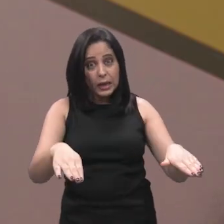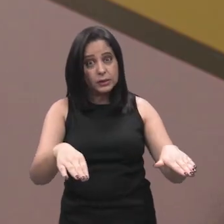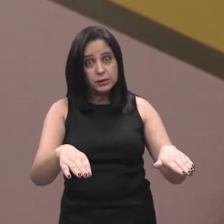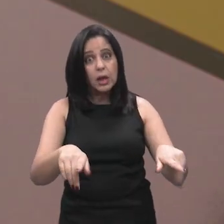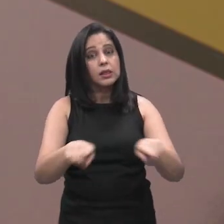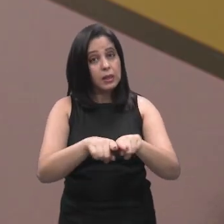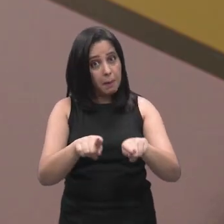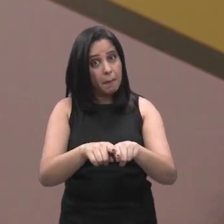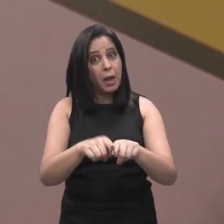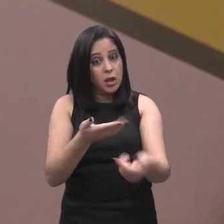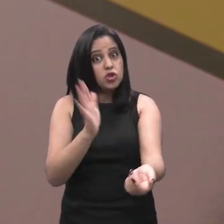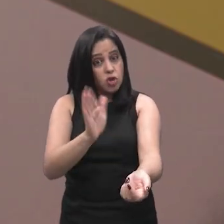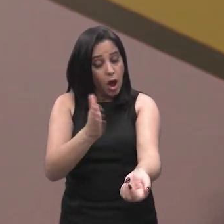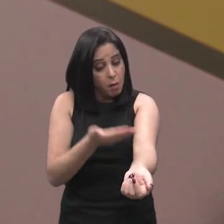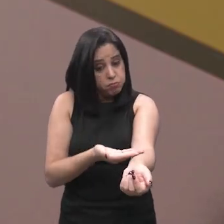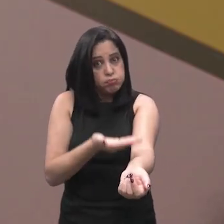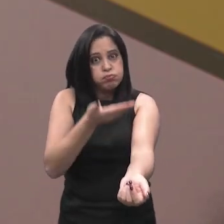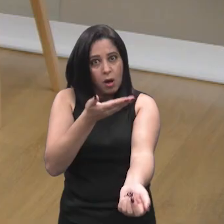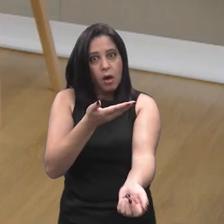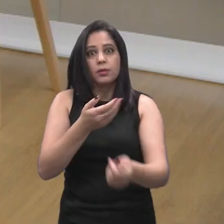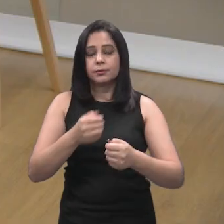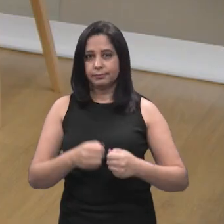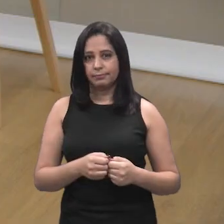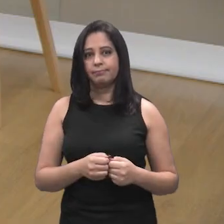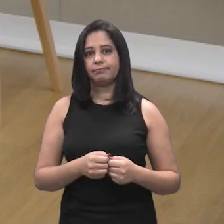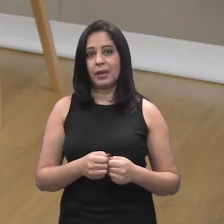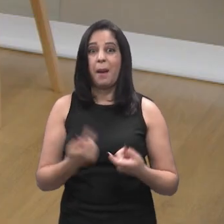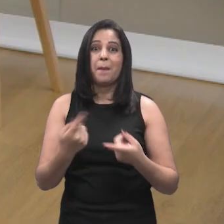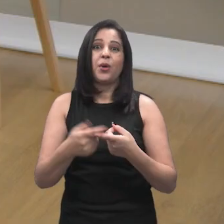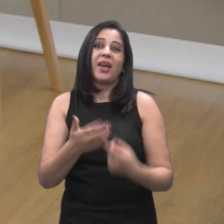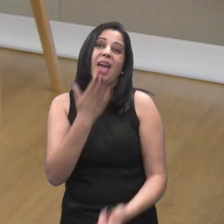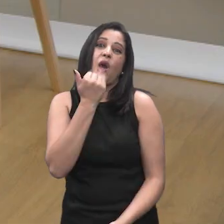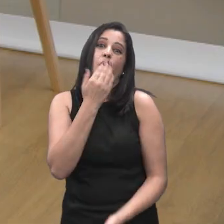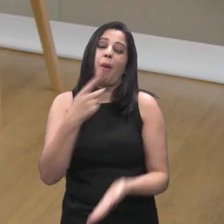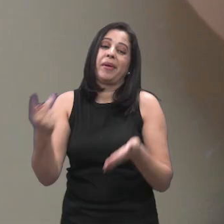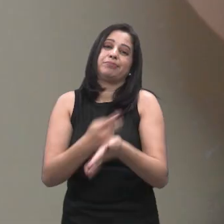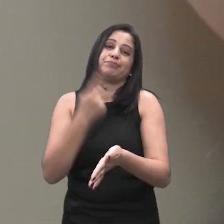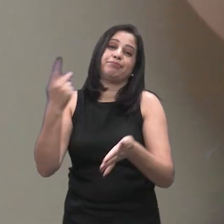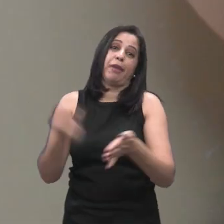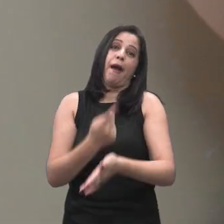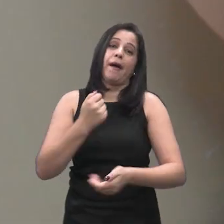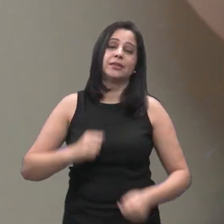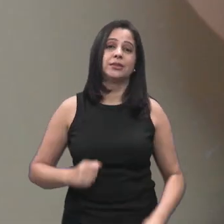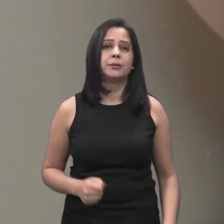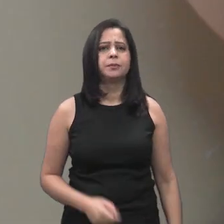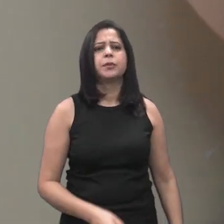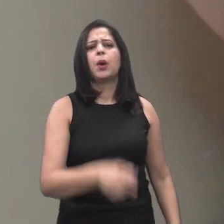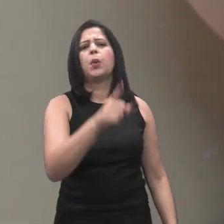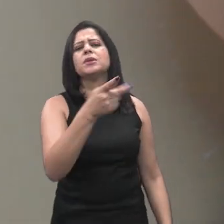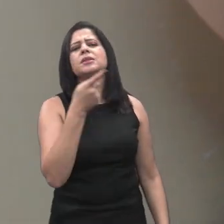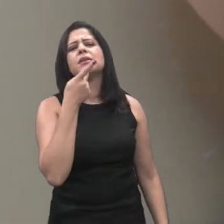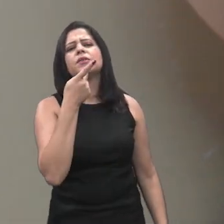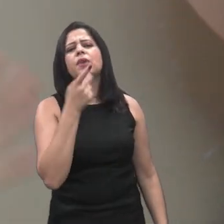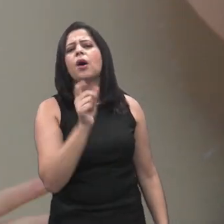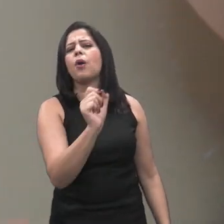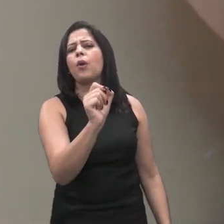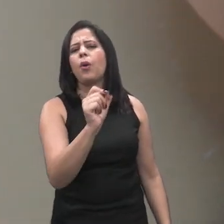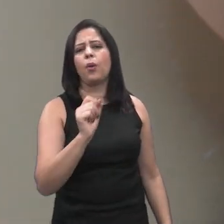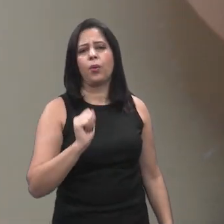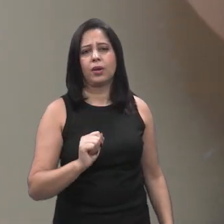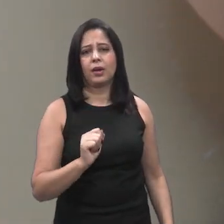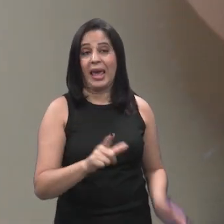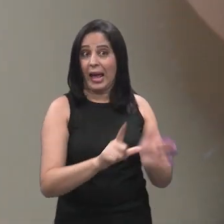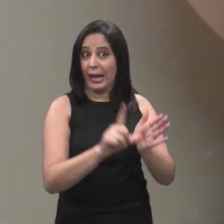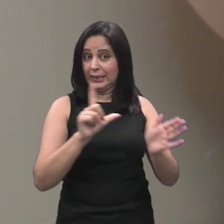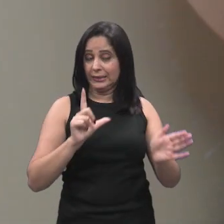conta da má alimentação e do sedentarismo. Sim, você me falava, né, Fernanda, antes da gente começar aqui o De Bem, que foi feito um